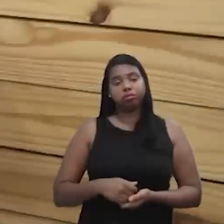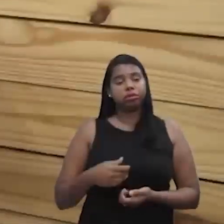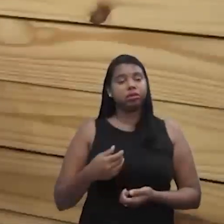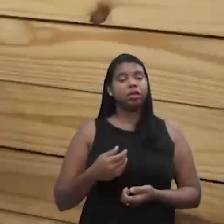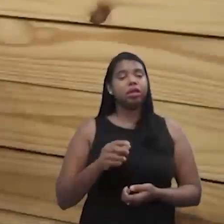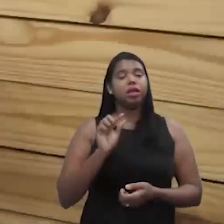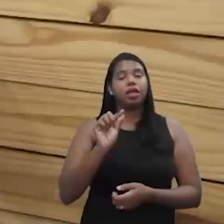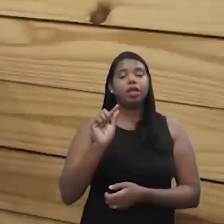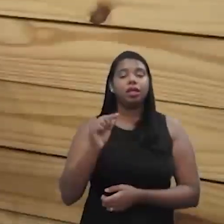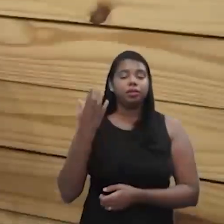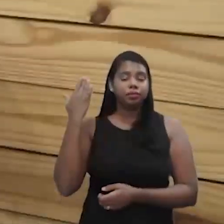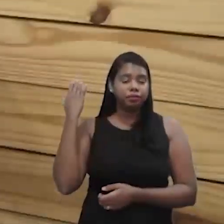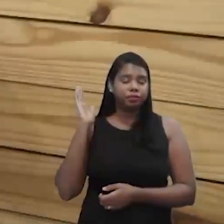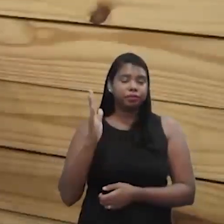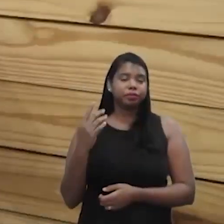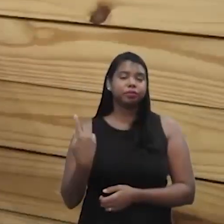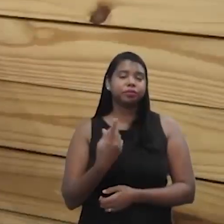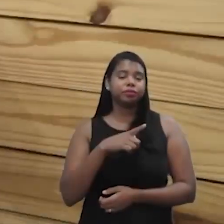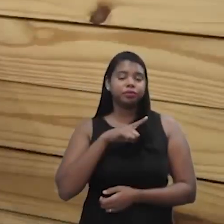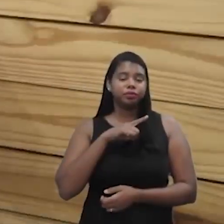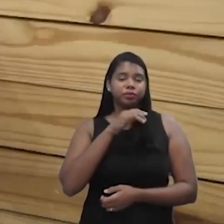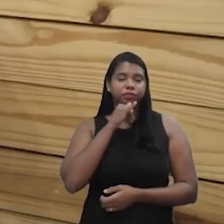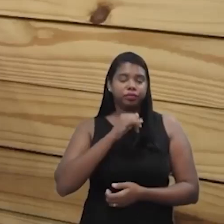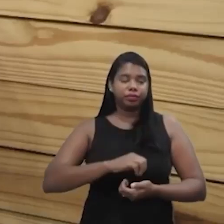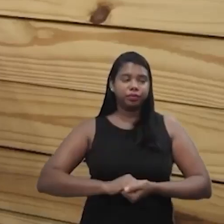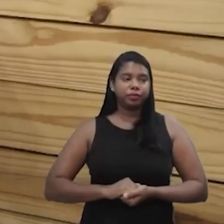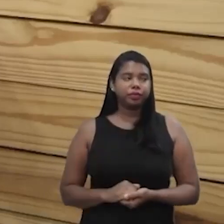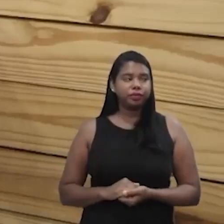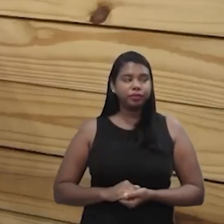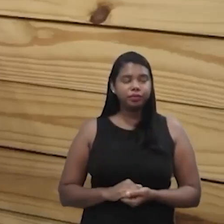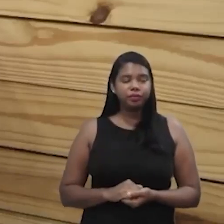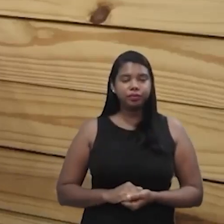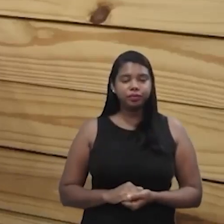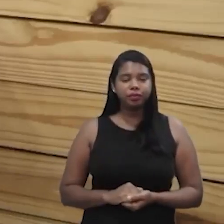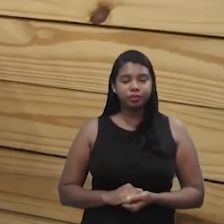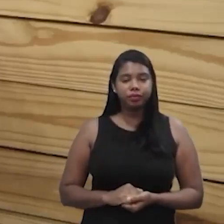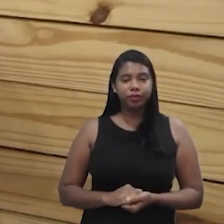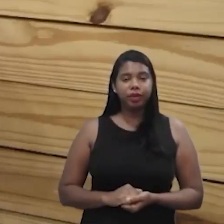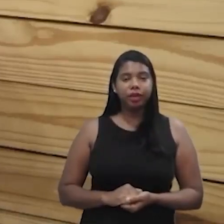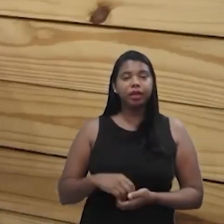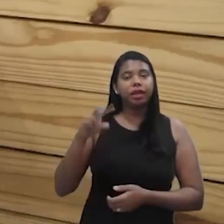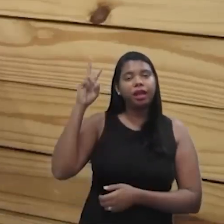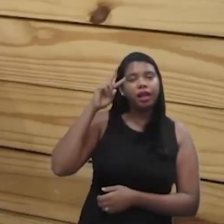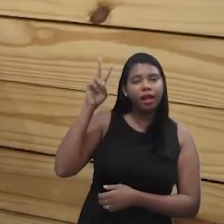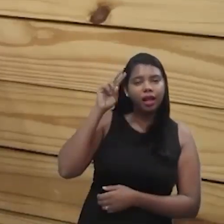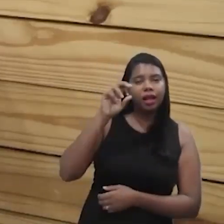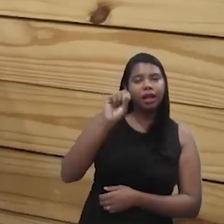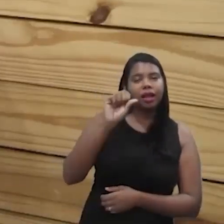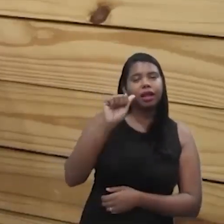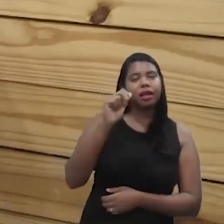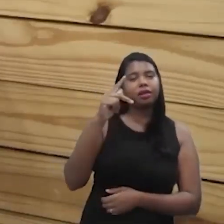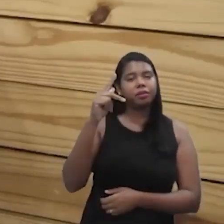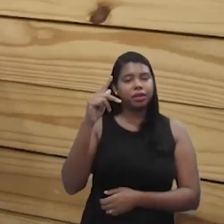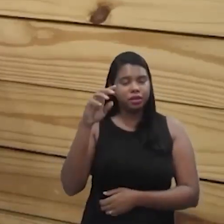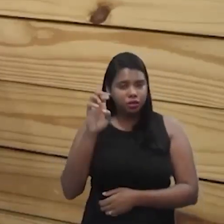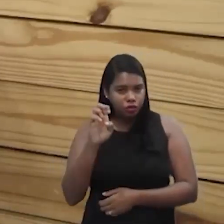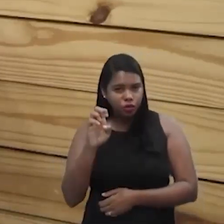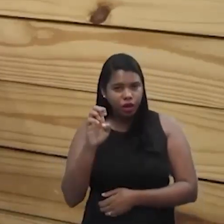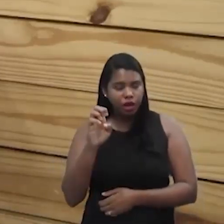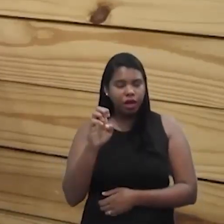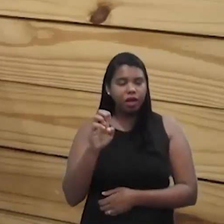em que nós tínhamos, por exemplo, o caso de Suape, né, onde alguns estaleiros